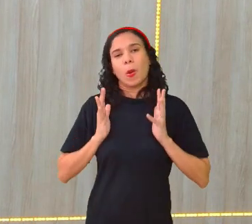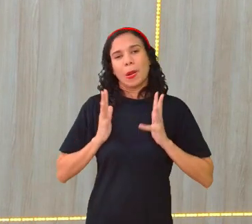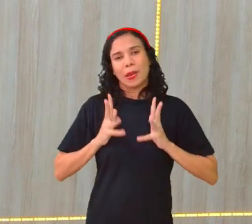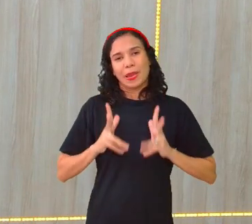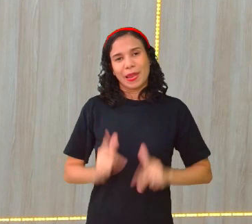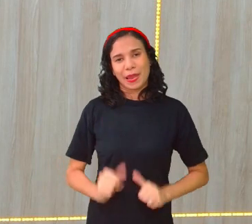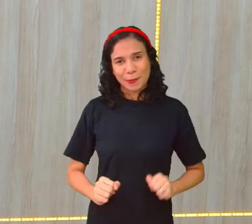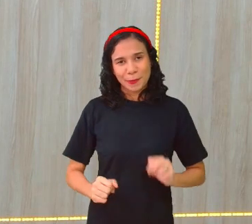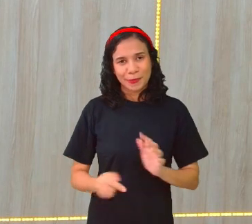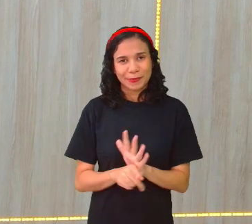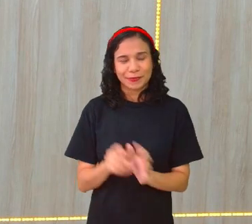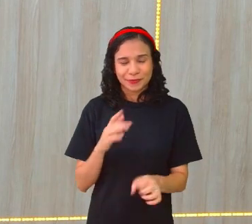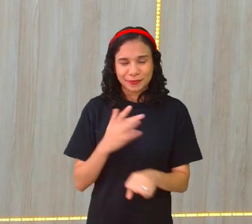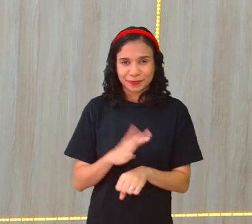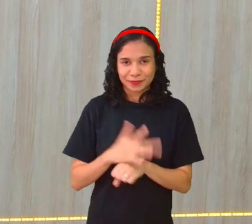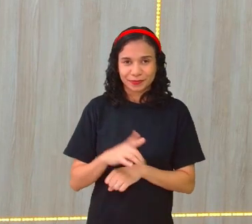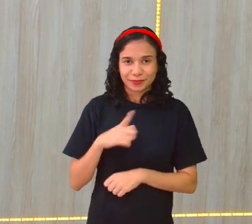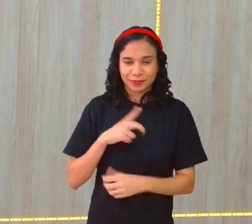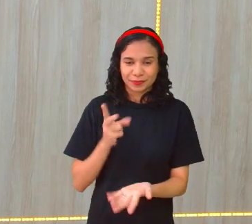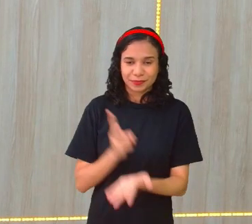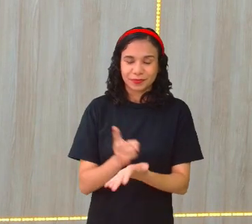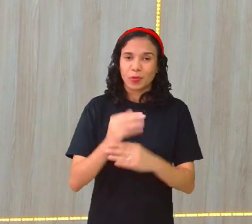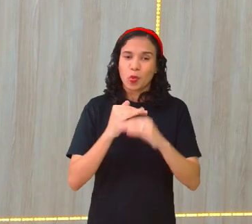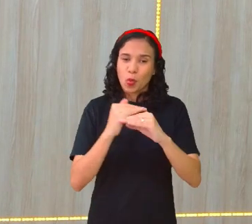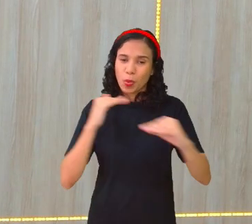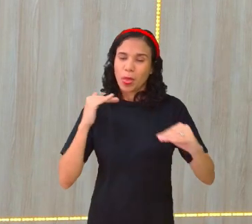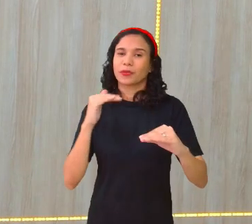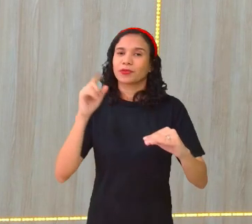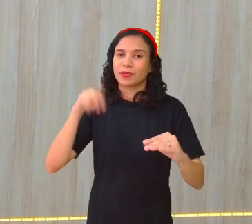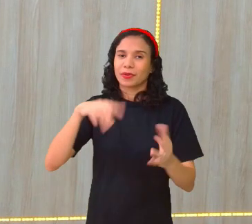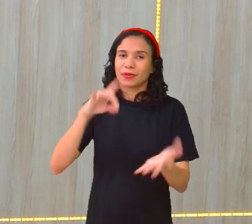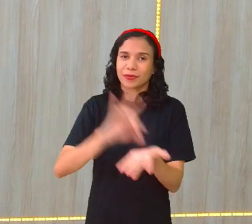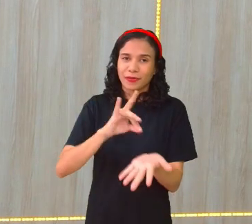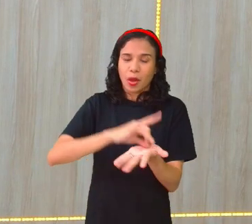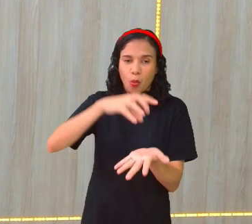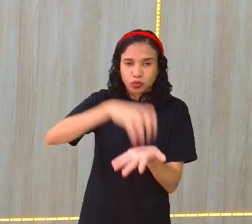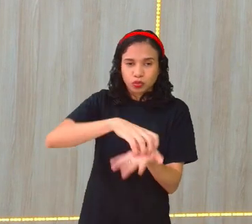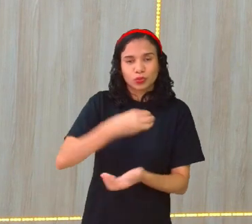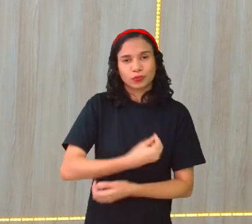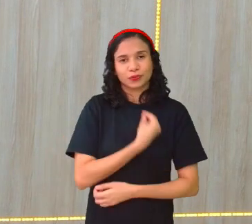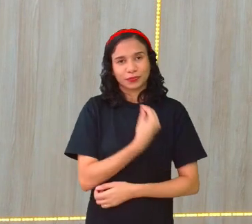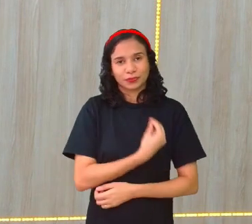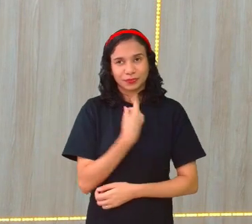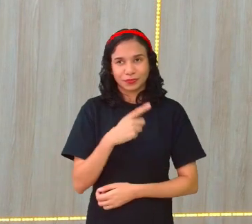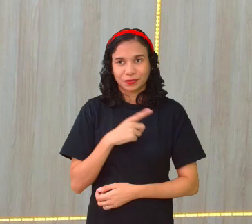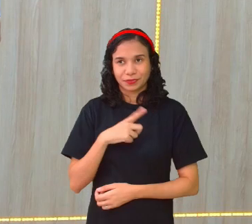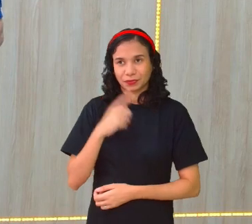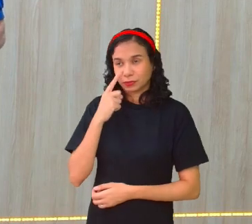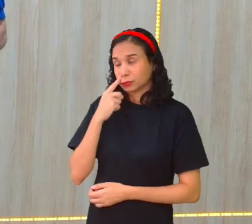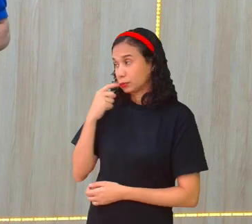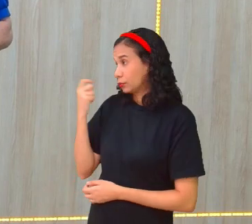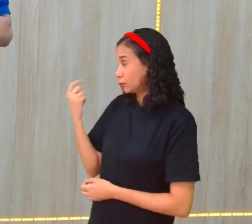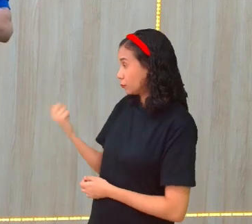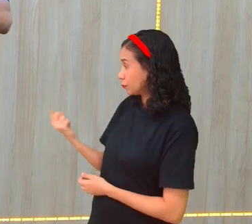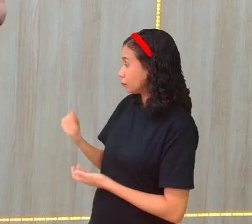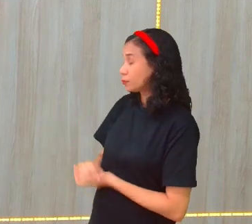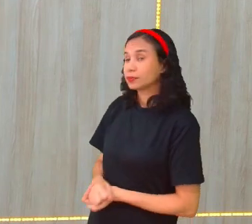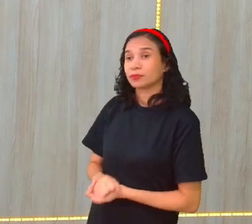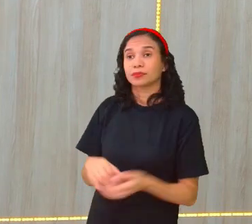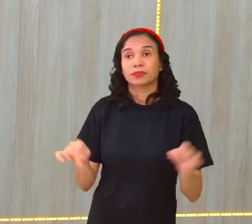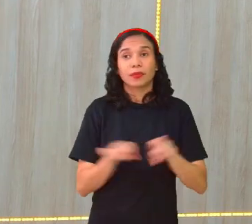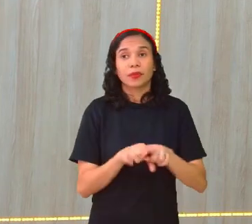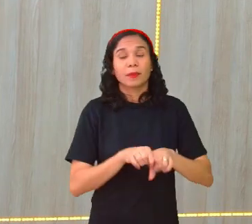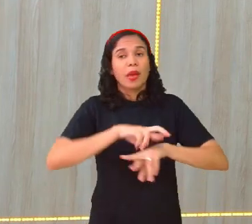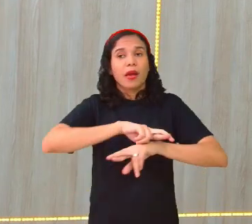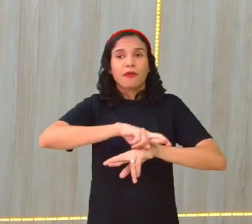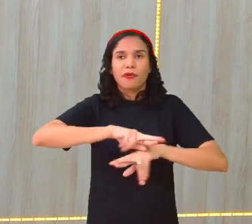mais atrativo, mais conservado, realmente um centro de convivência. E aqui nós temos que em